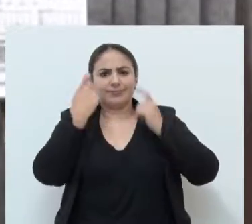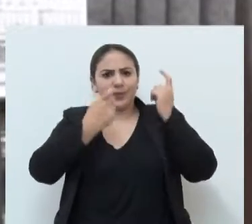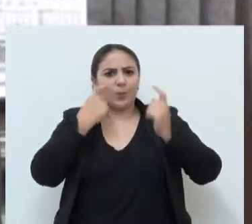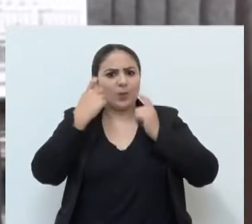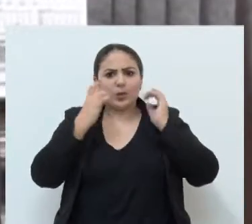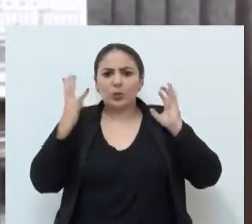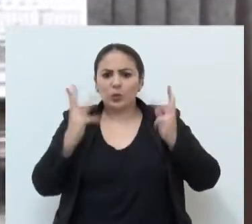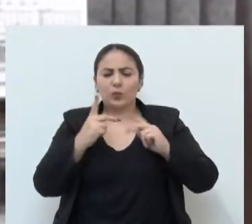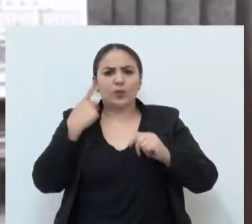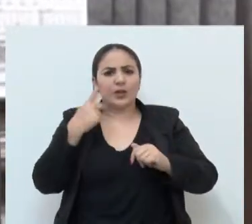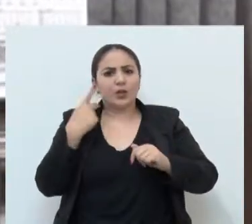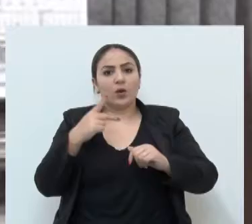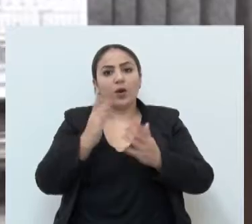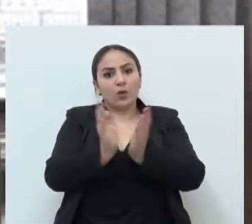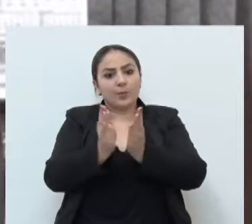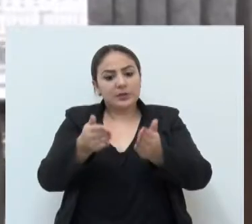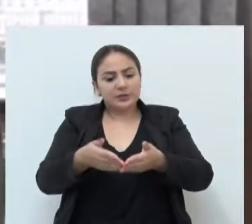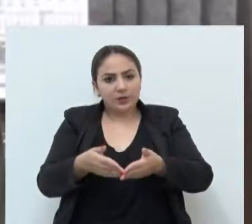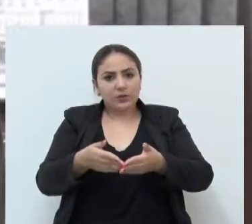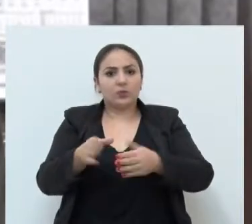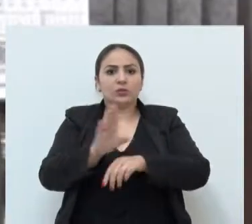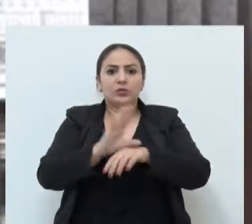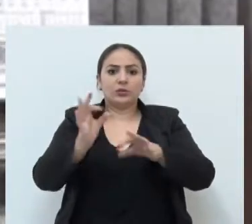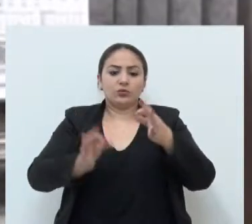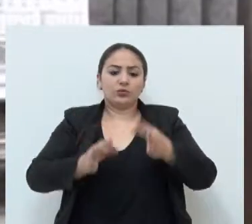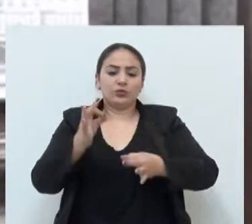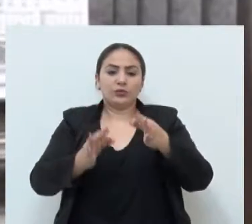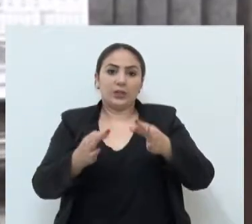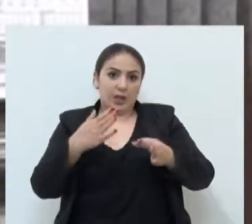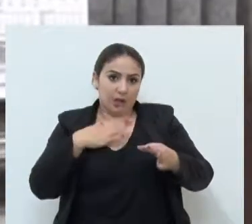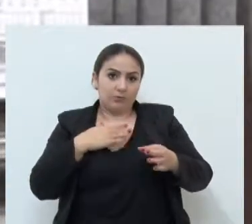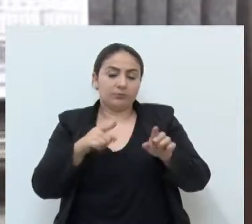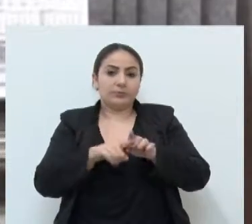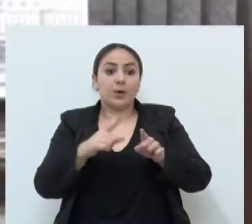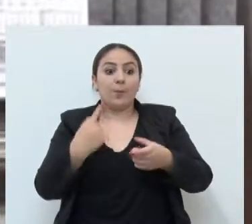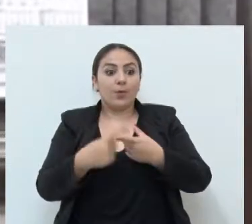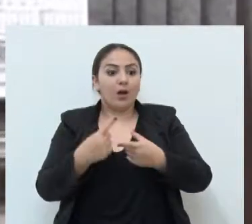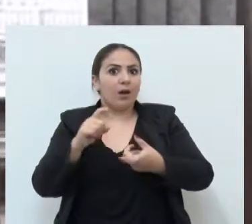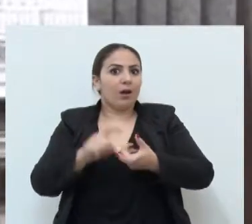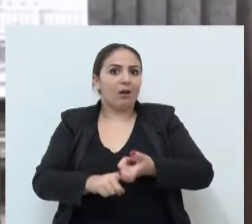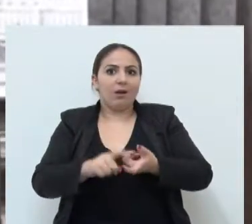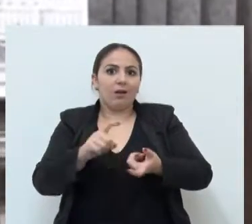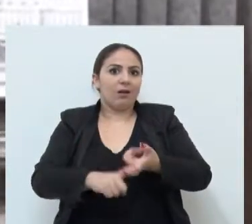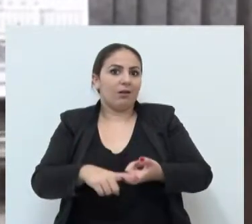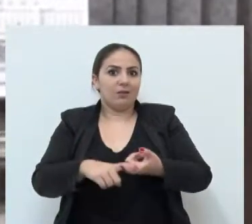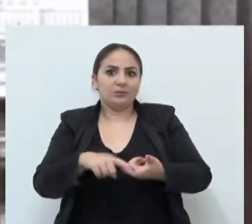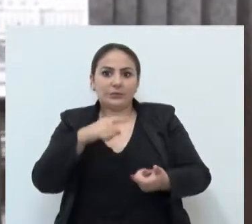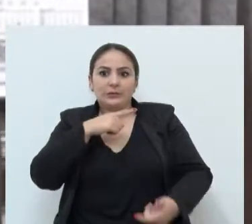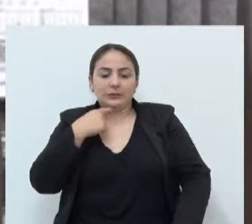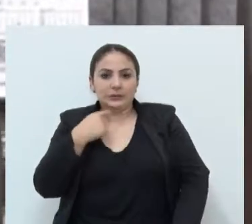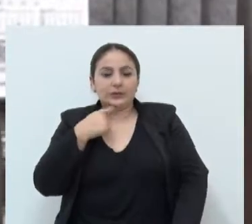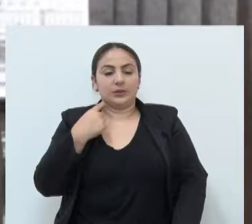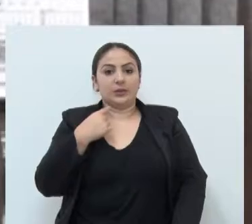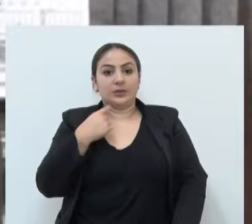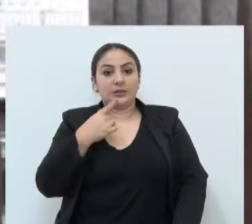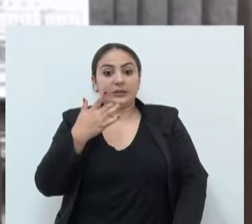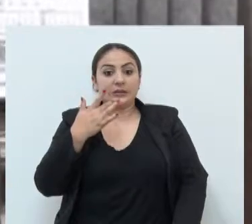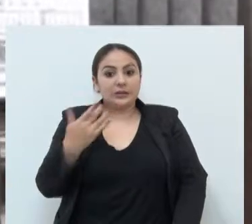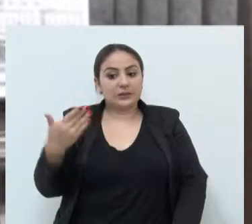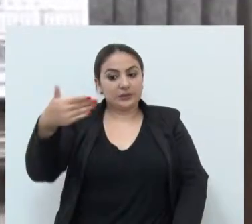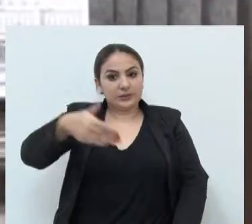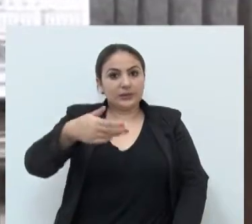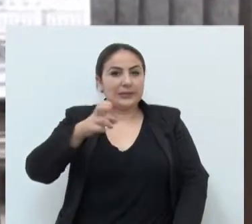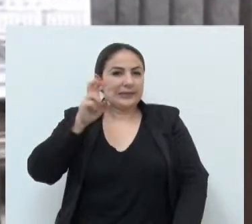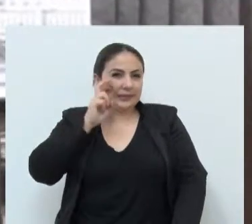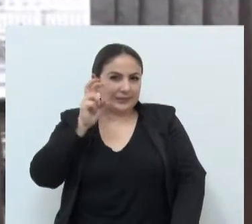preocupando os vereadores, a Comissão de Constituição e Justiça, a qual eu presido, pelo endividamento que poderia acarretar. Então, na